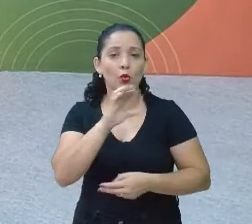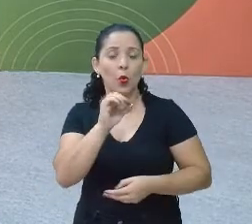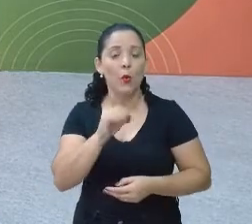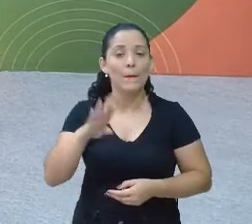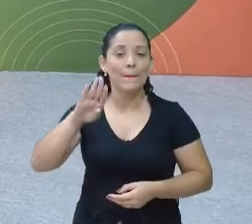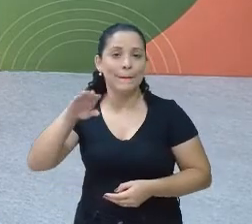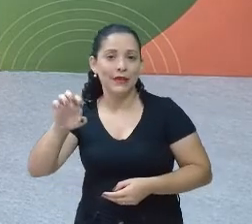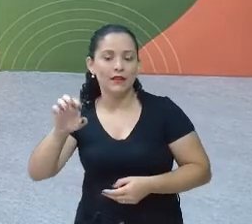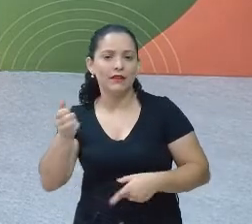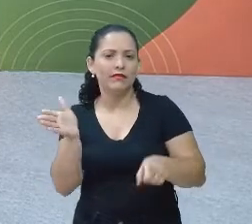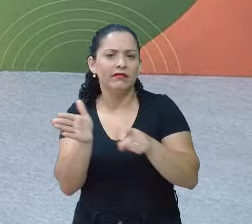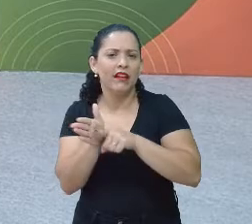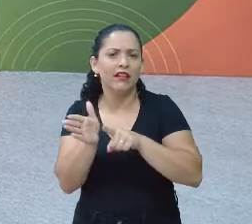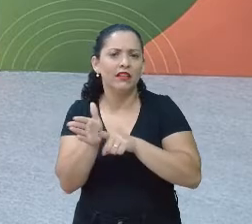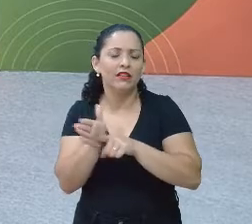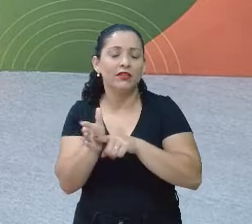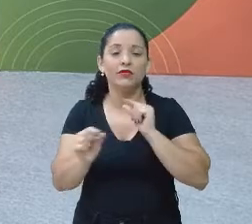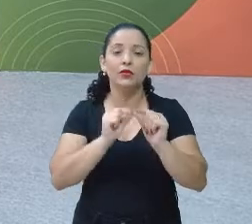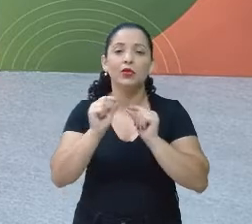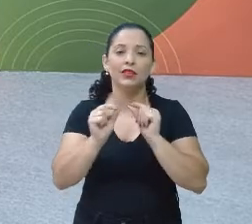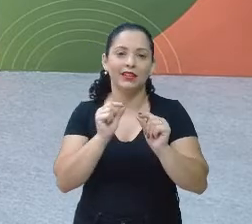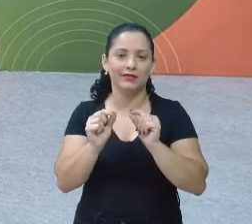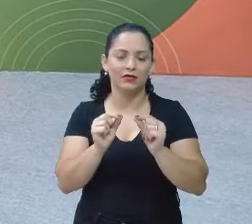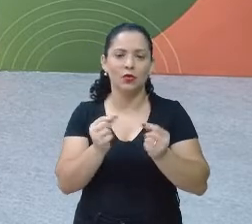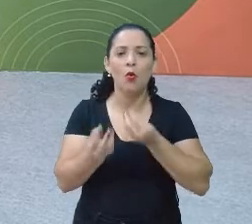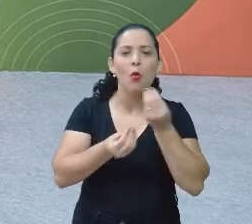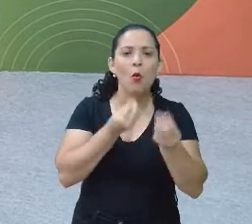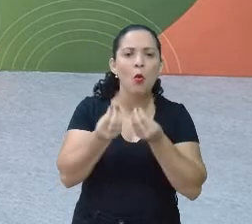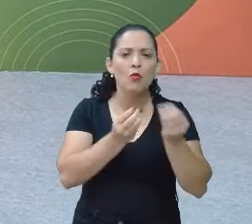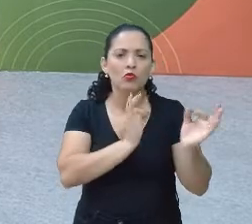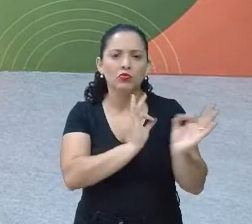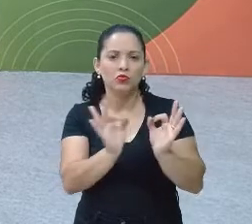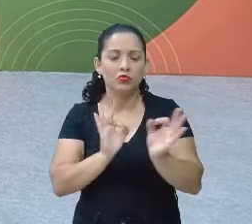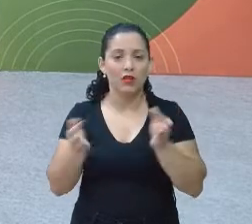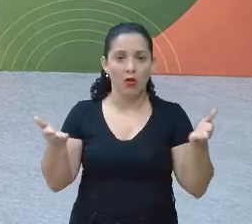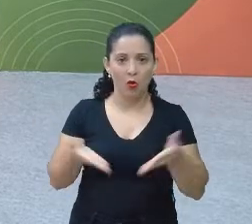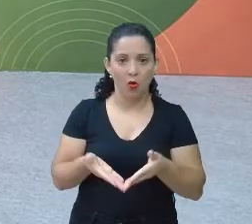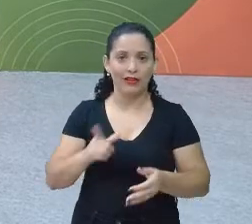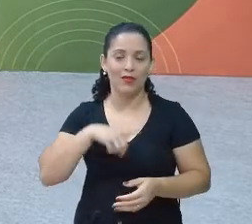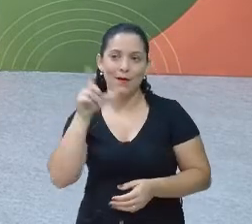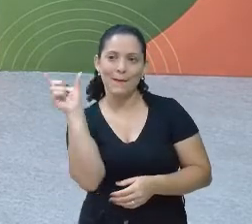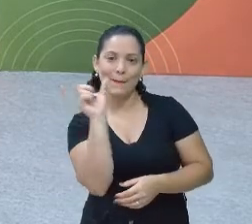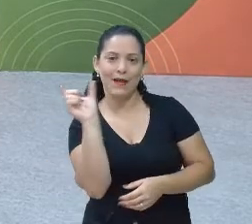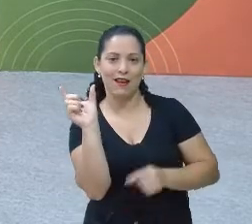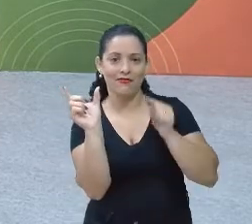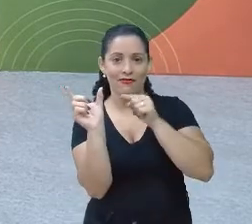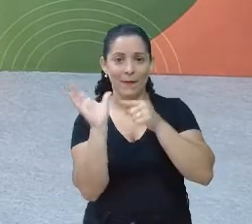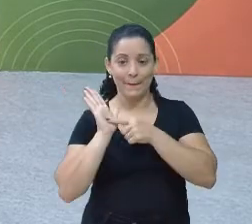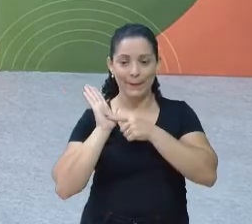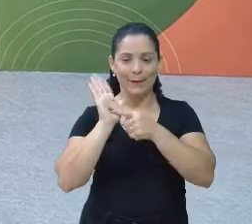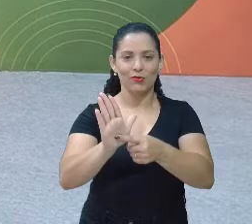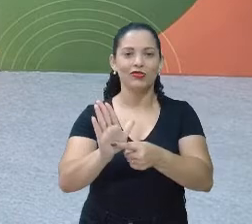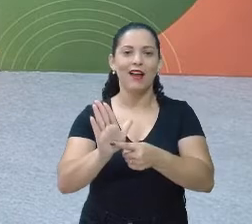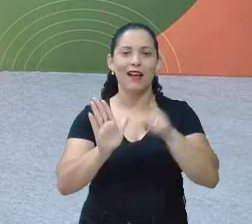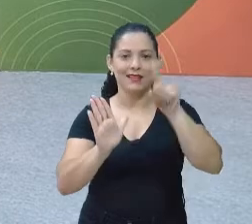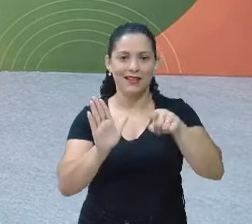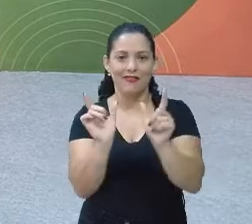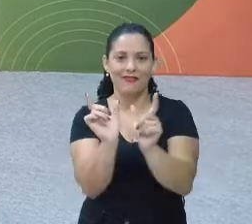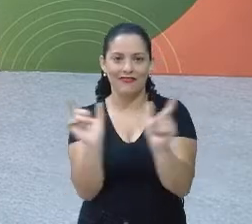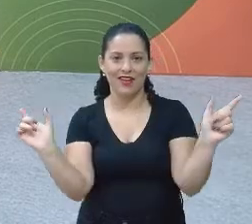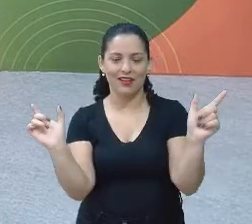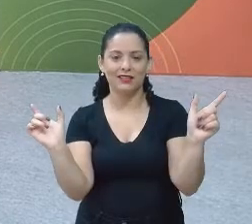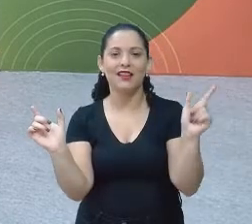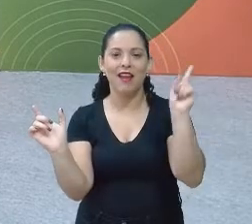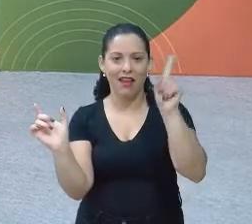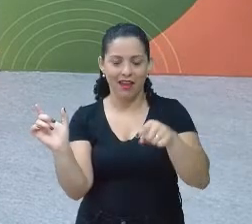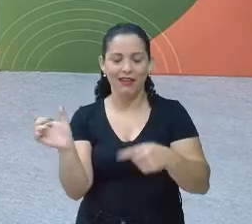vai entrar no mesmo lugar. A diferença é que após ele eu vou ter uma partícula que vai evidenciar a negatividade da minha frase, tá